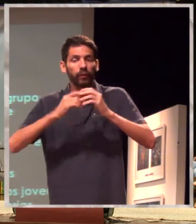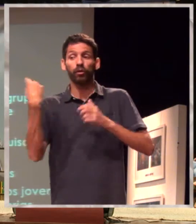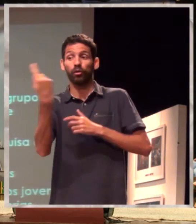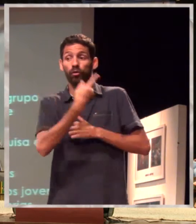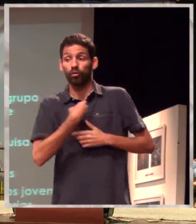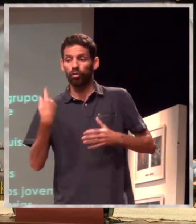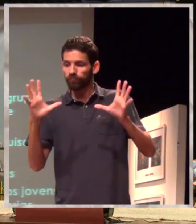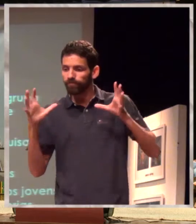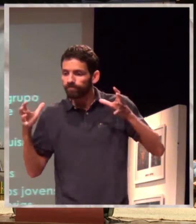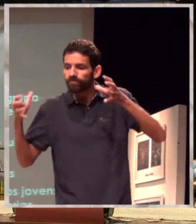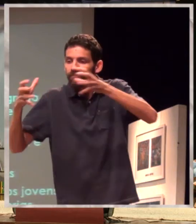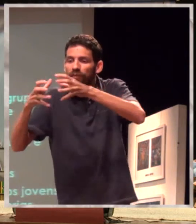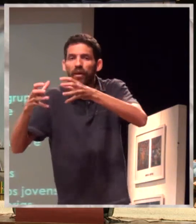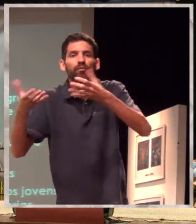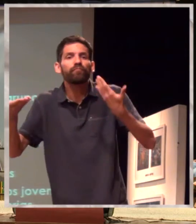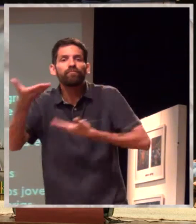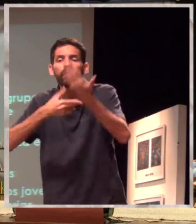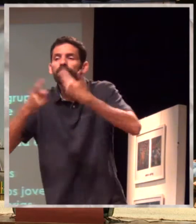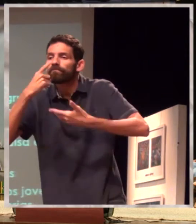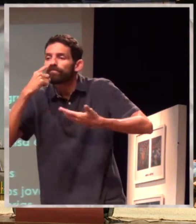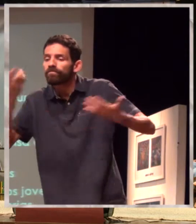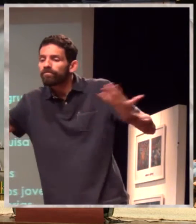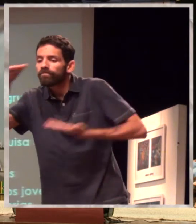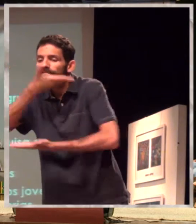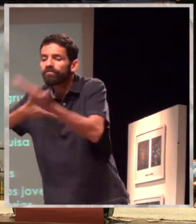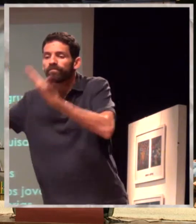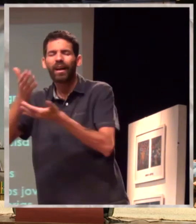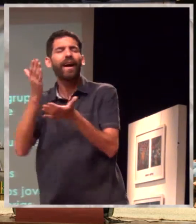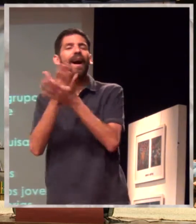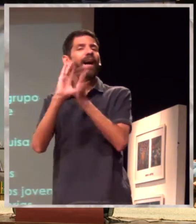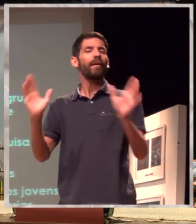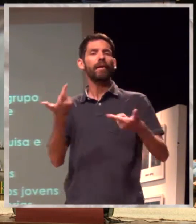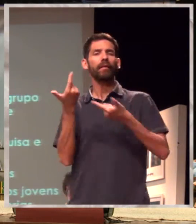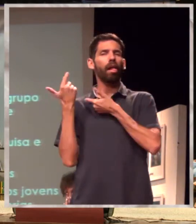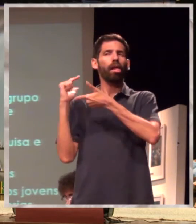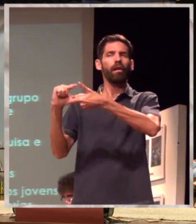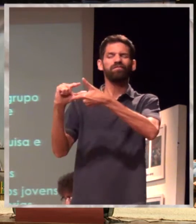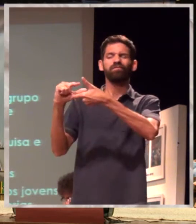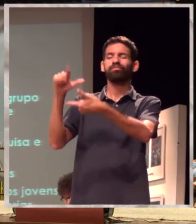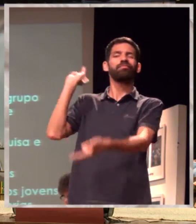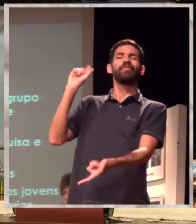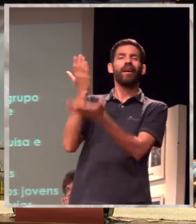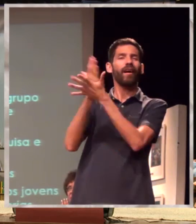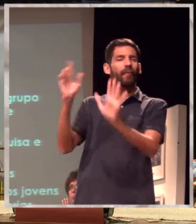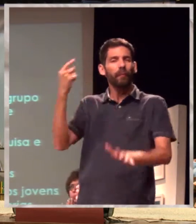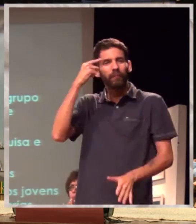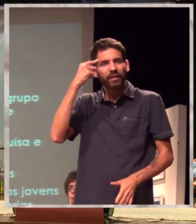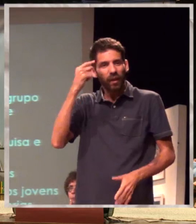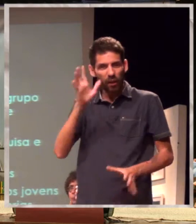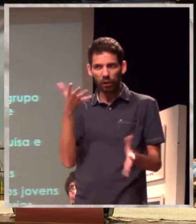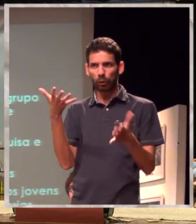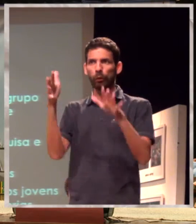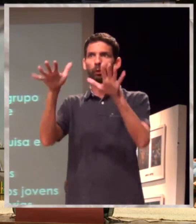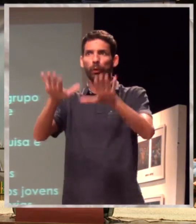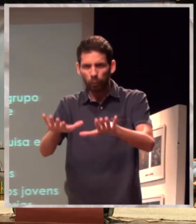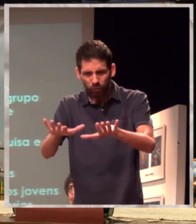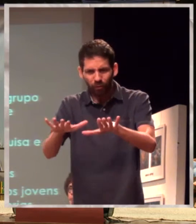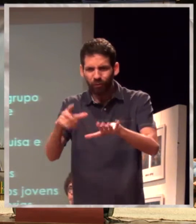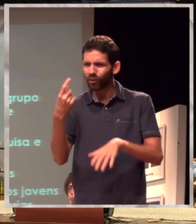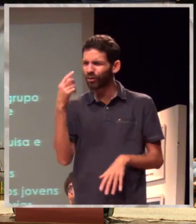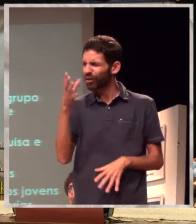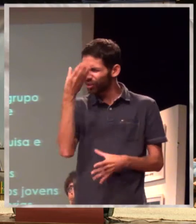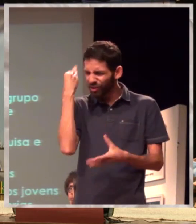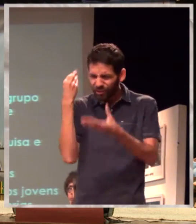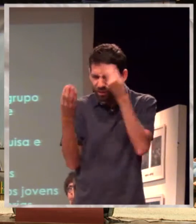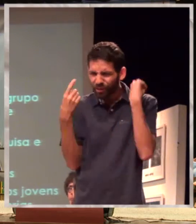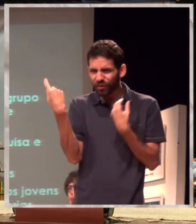gente criasse um comum entre nós, que a gente rompesse um pouco a noção de inclusão, em que você